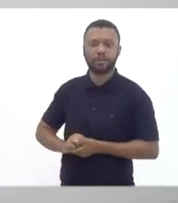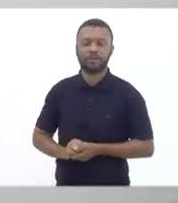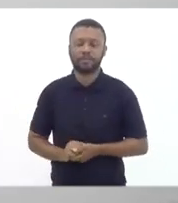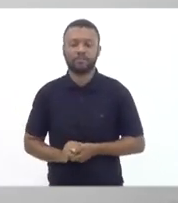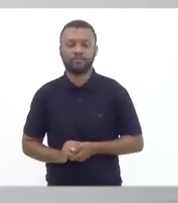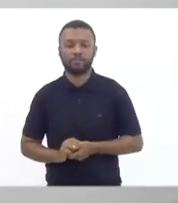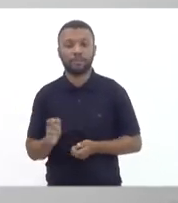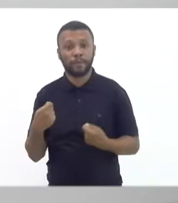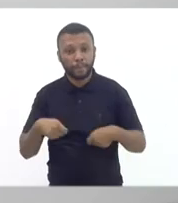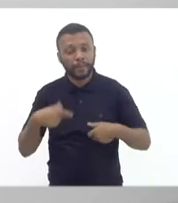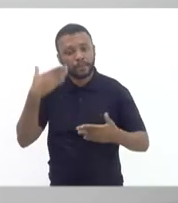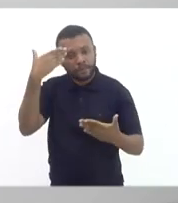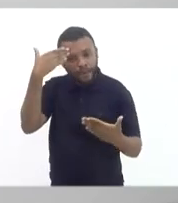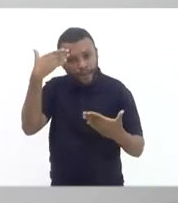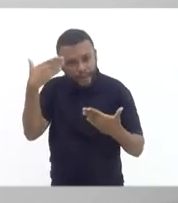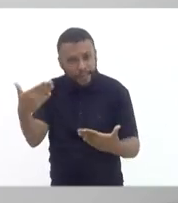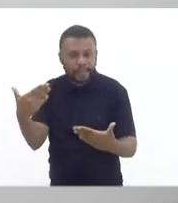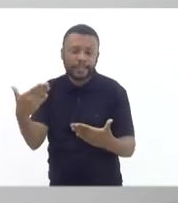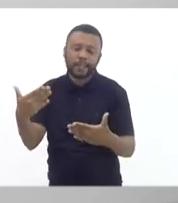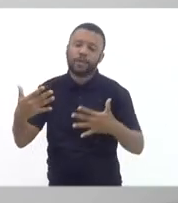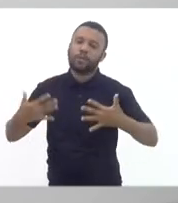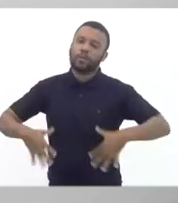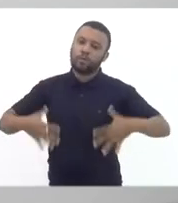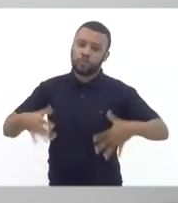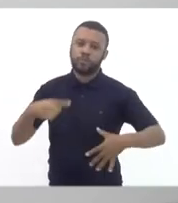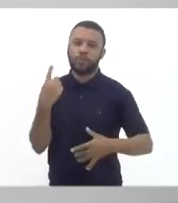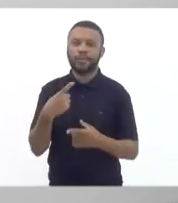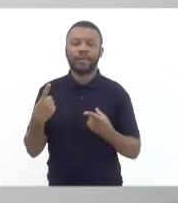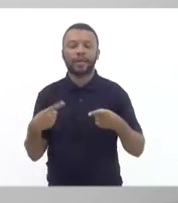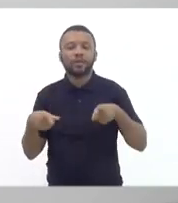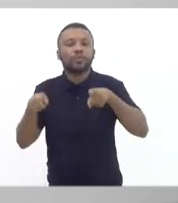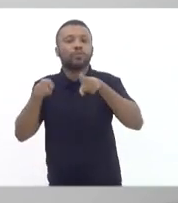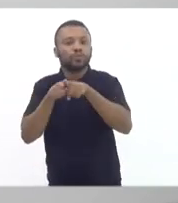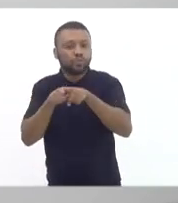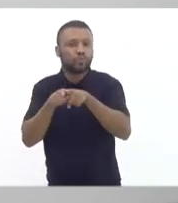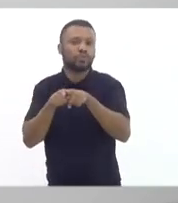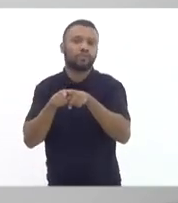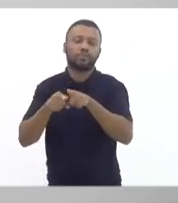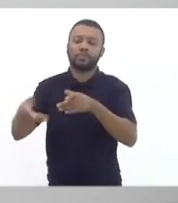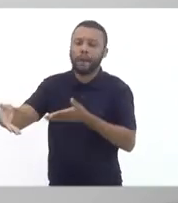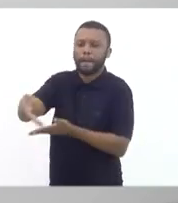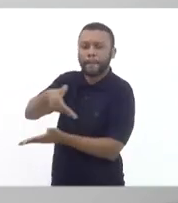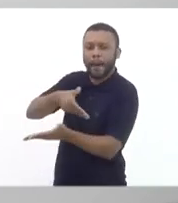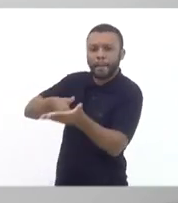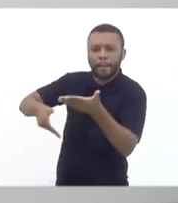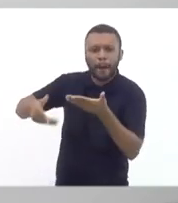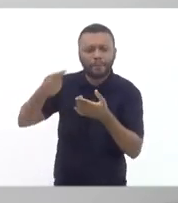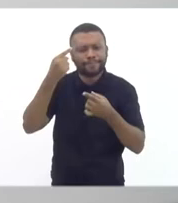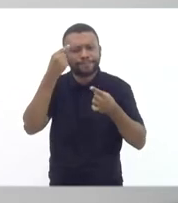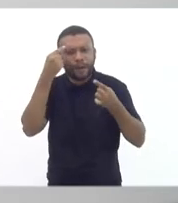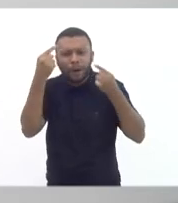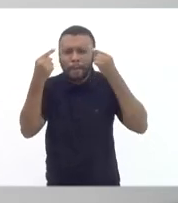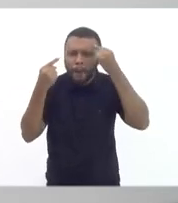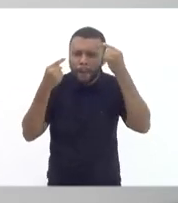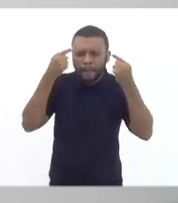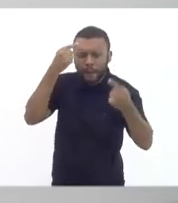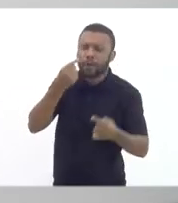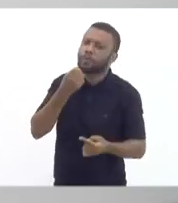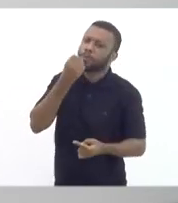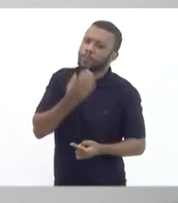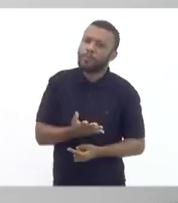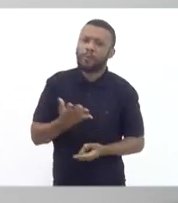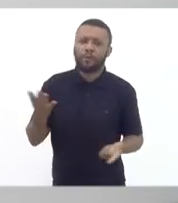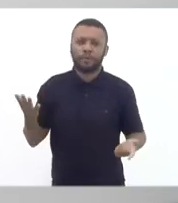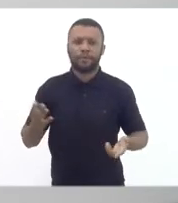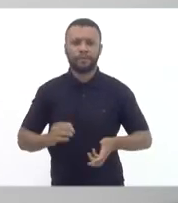eu tenho que agradecer por estarmos juntos. E essa troca de ideia é muito bacana, né?